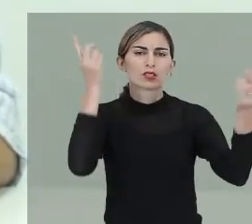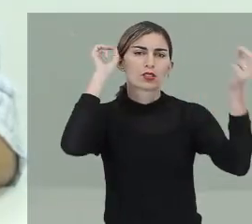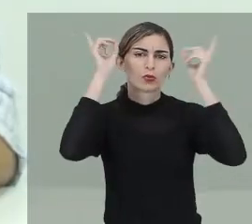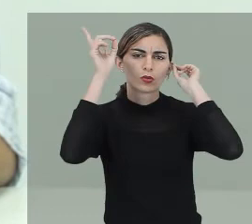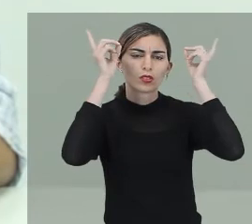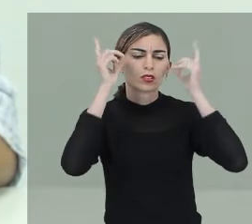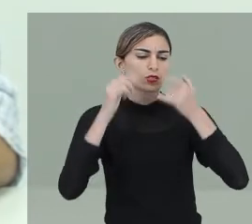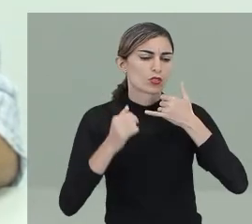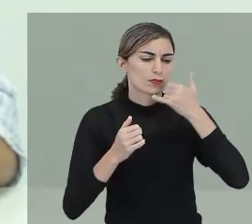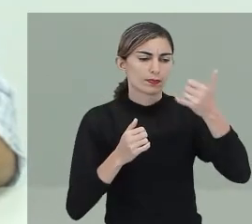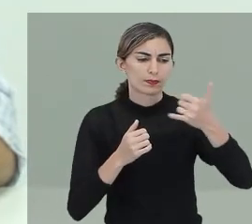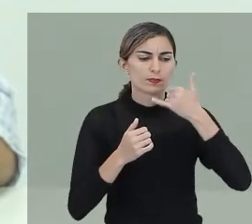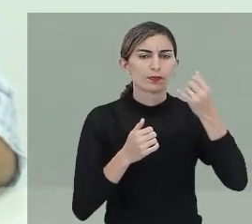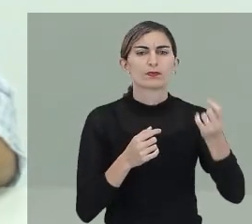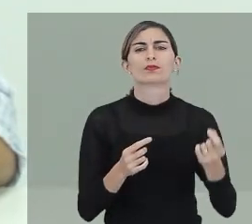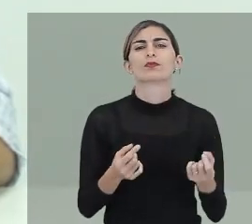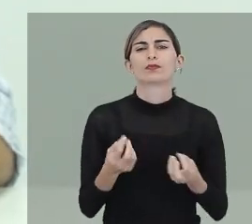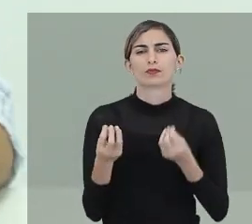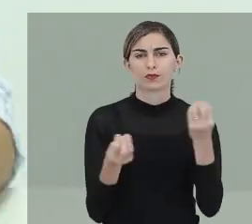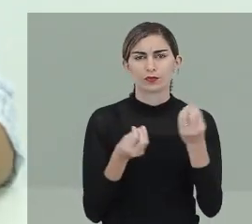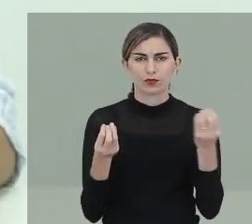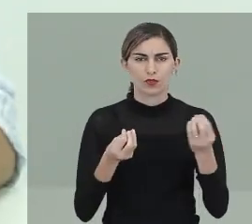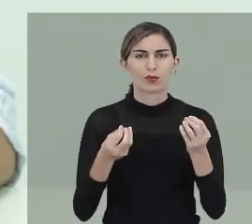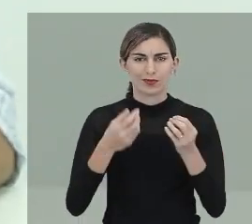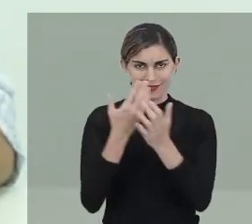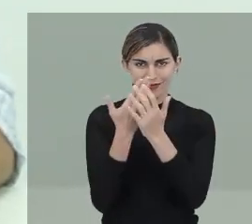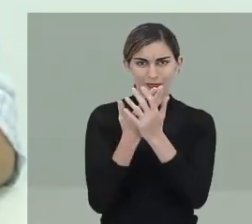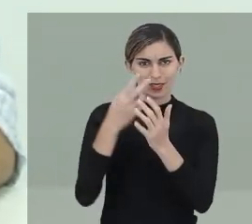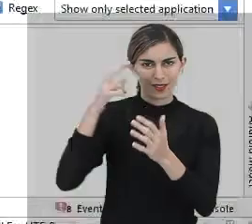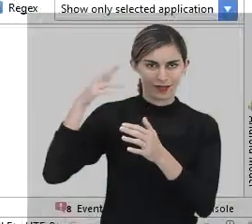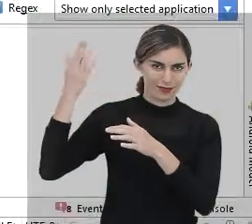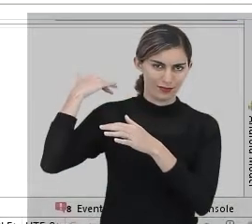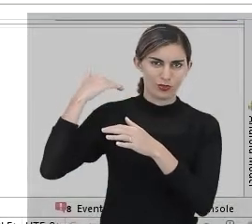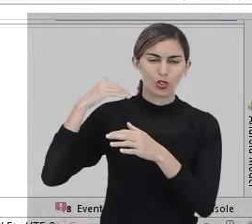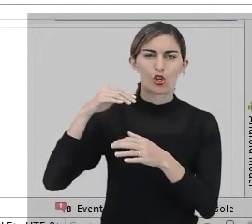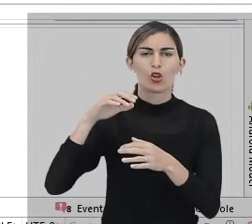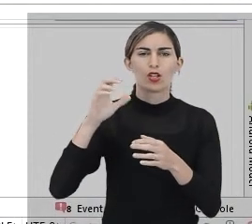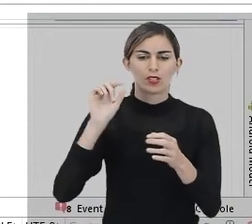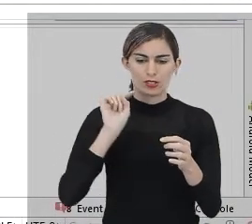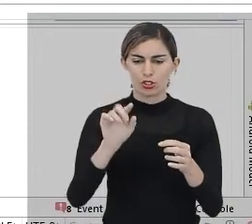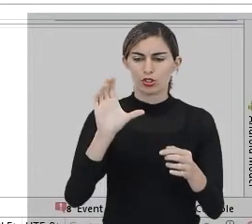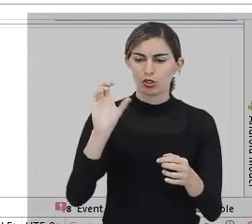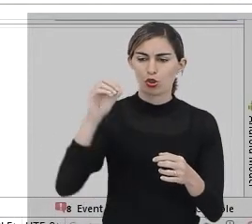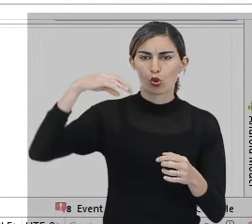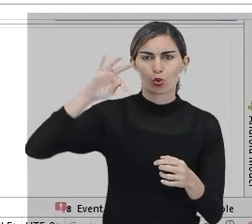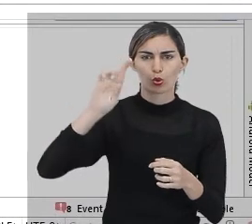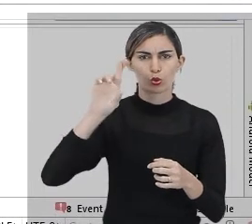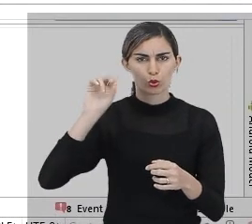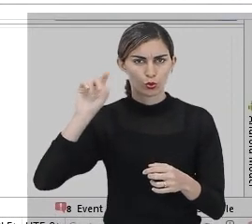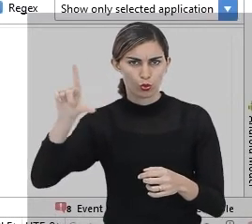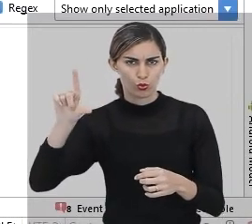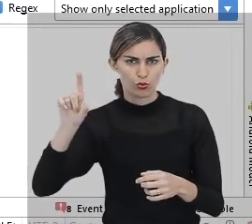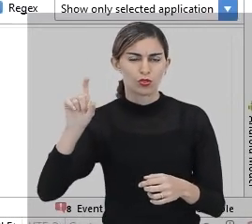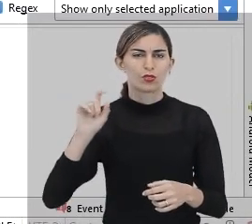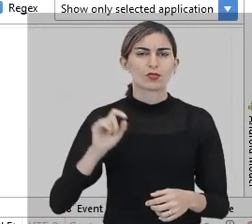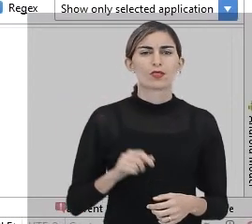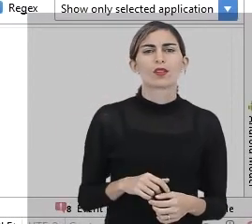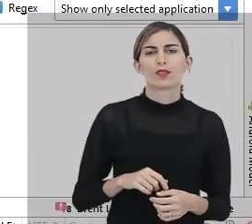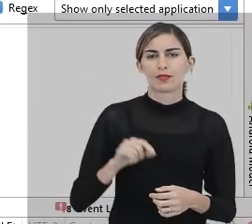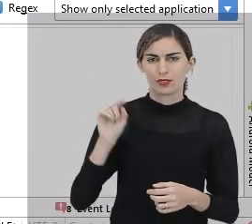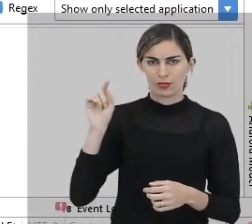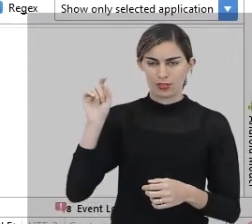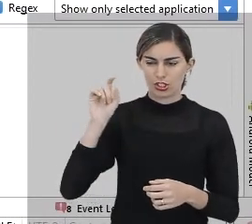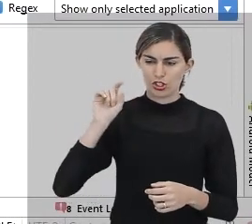para ver a intenção? Como eu falei na aula anterior, você digita Ctrl Shift R, digita o nome Android Manifest, abre seu